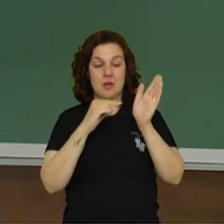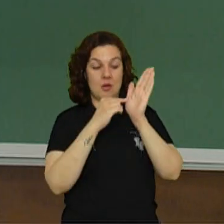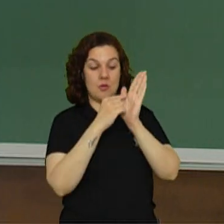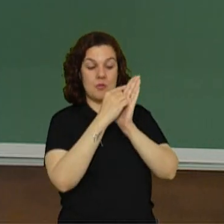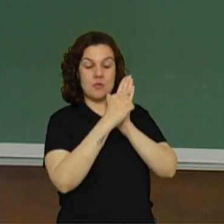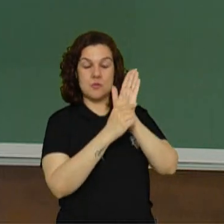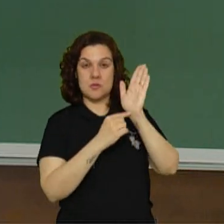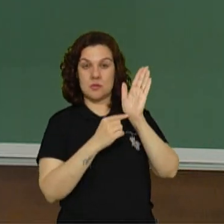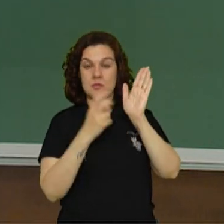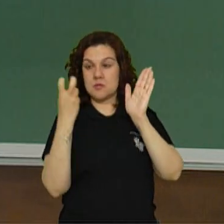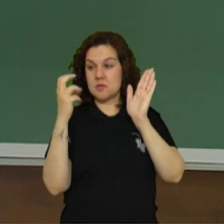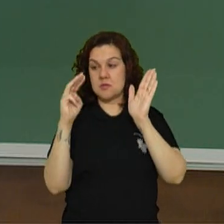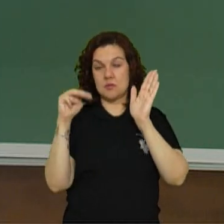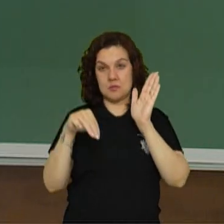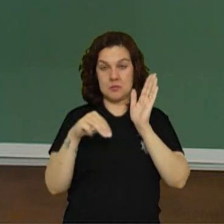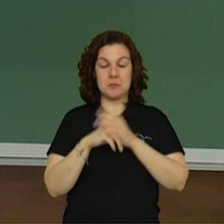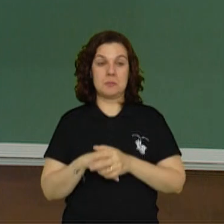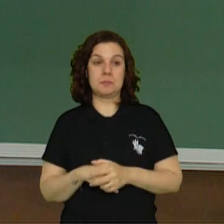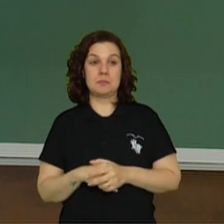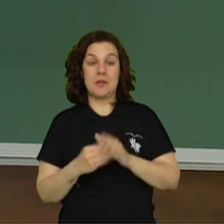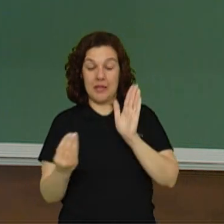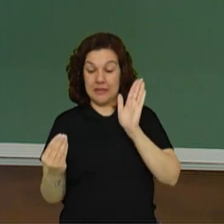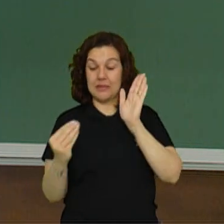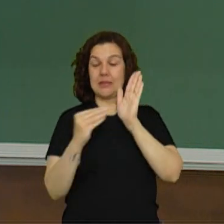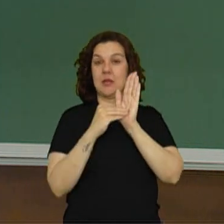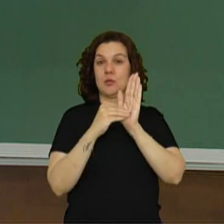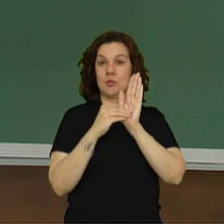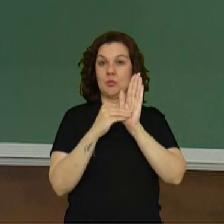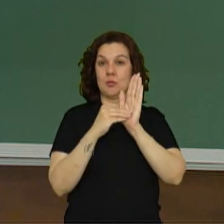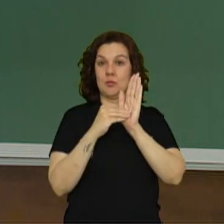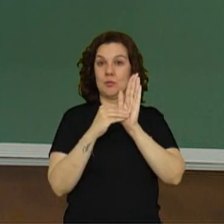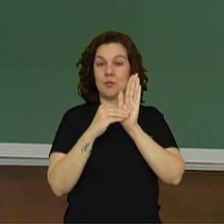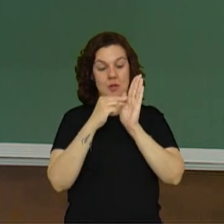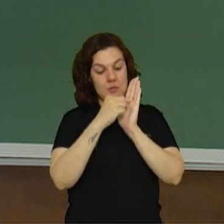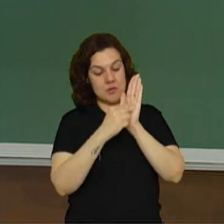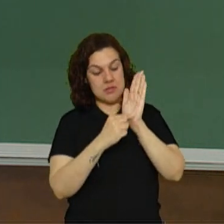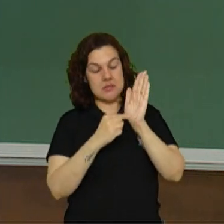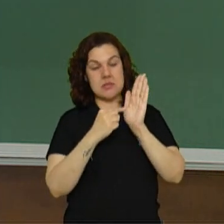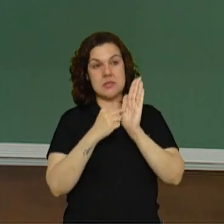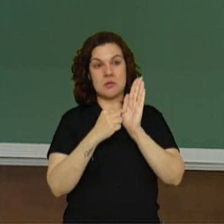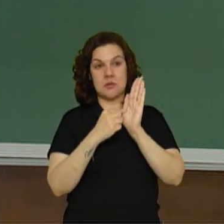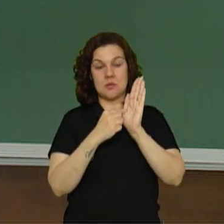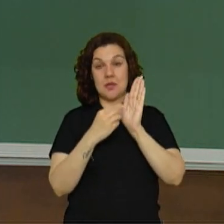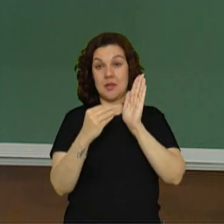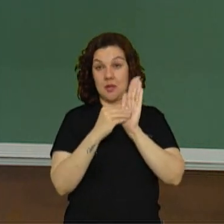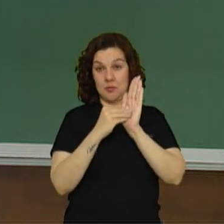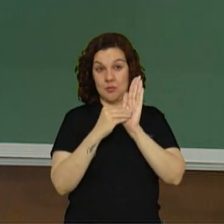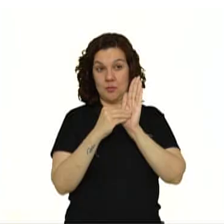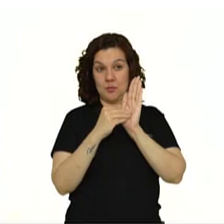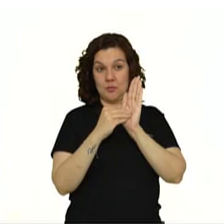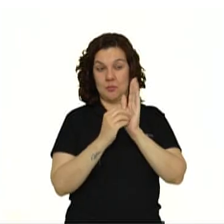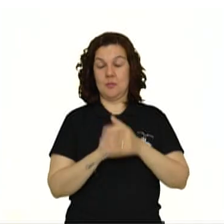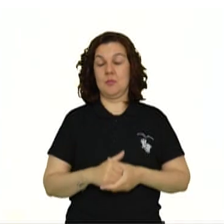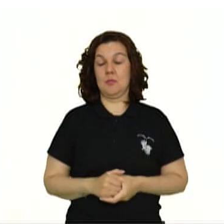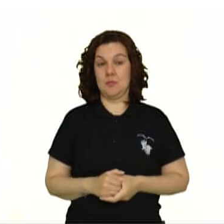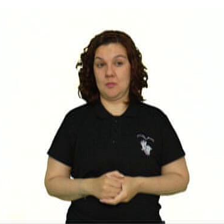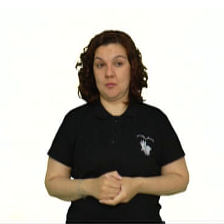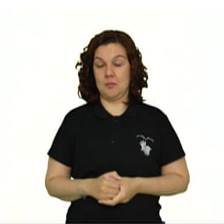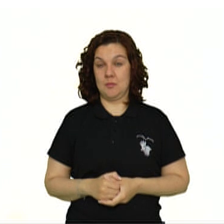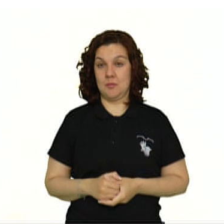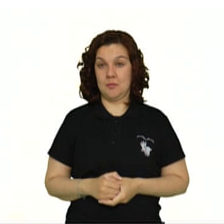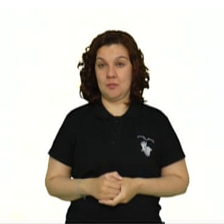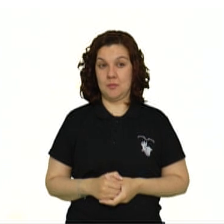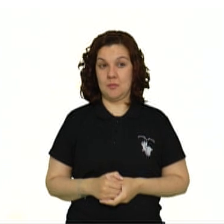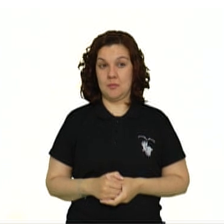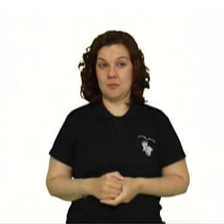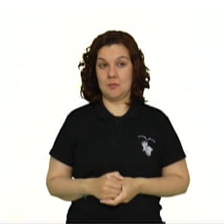de raio 5 centímetros está inscrito, o círculo está dentro, tá? De